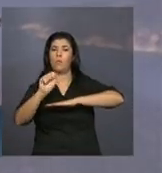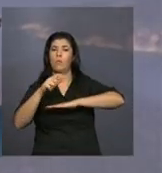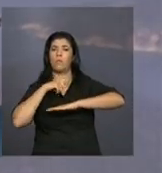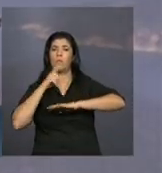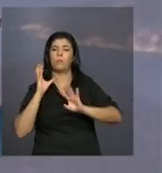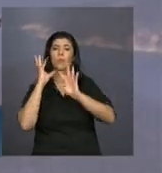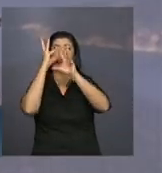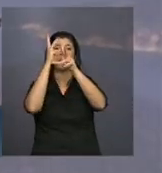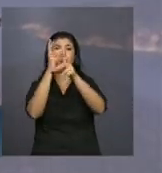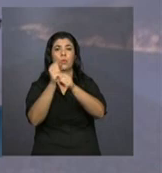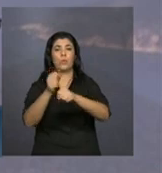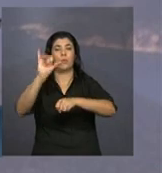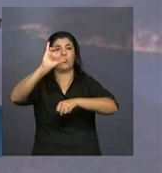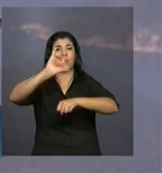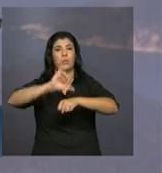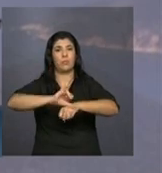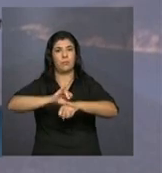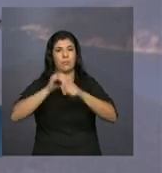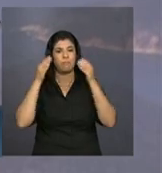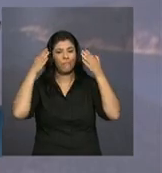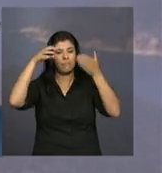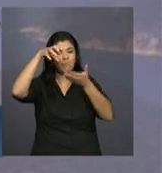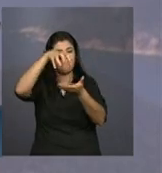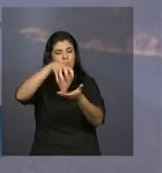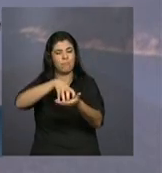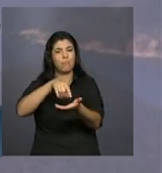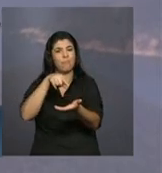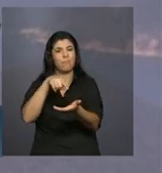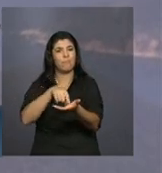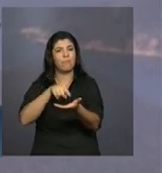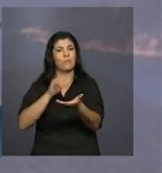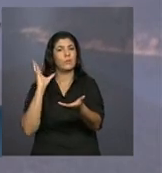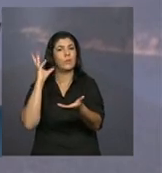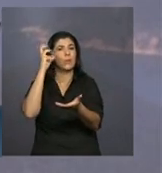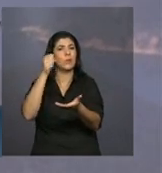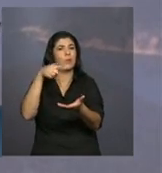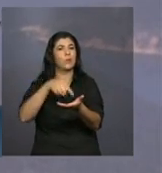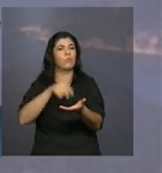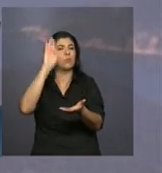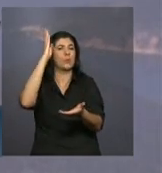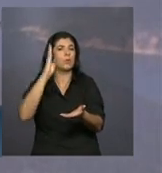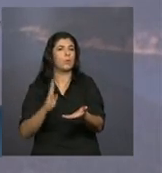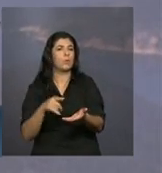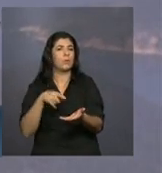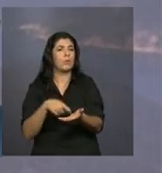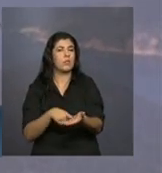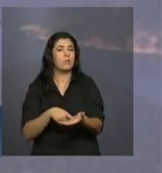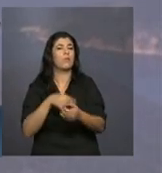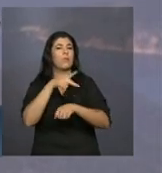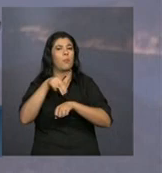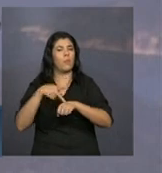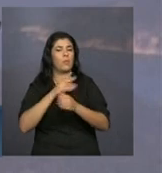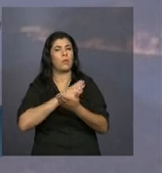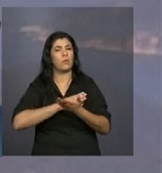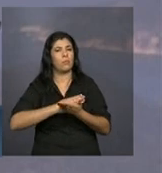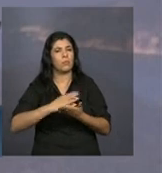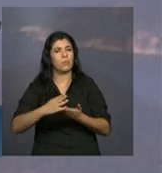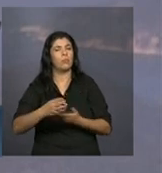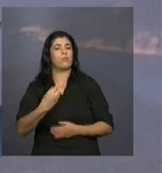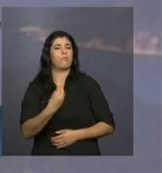de um país, o coração onde esse país começou a viver e a